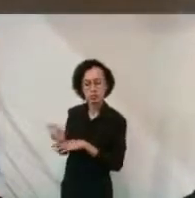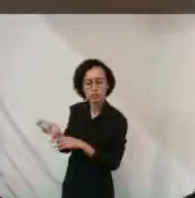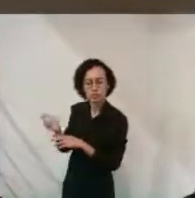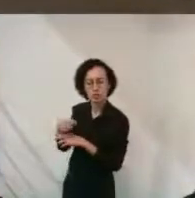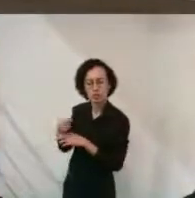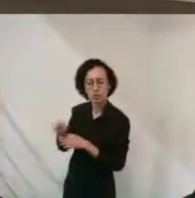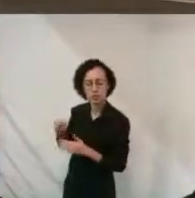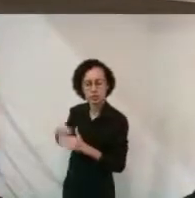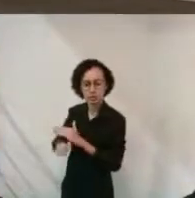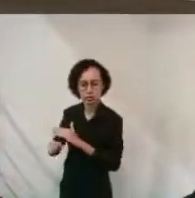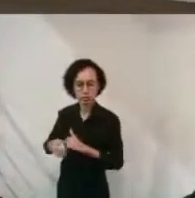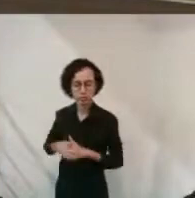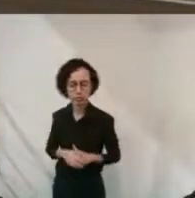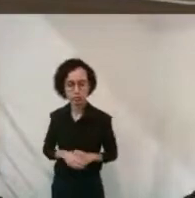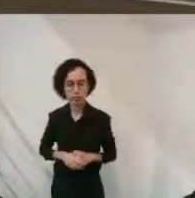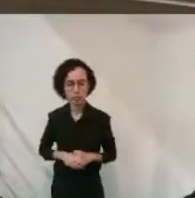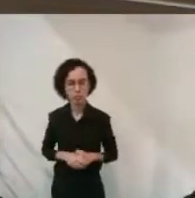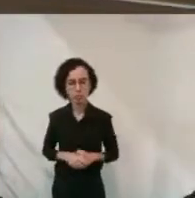investimento.